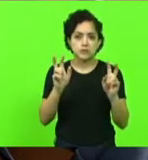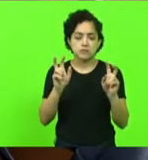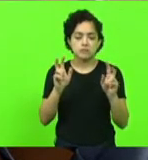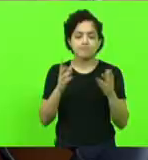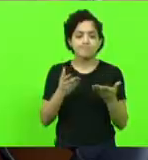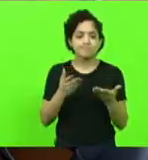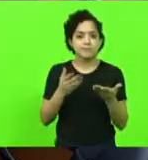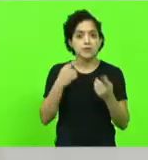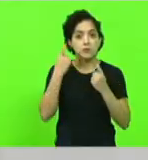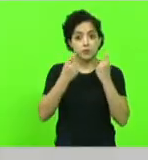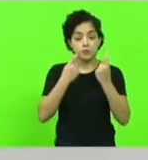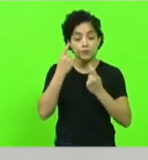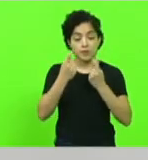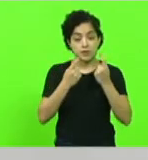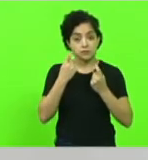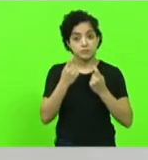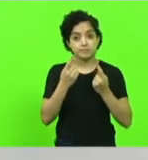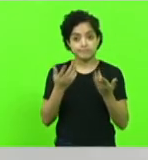preocupado.